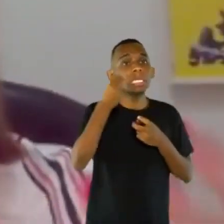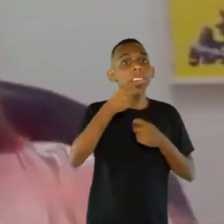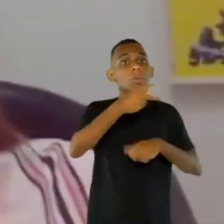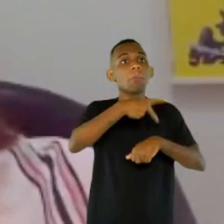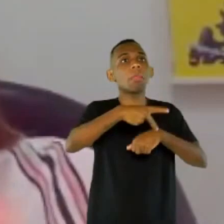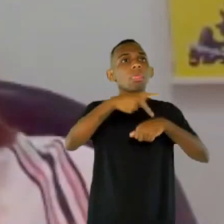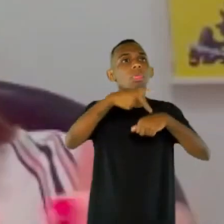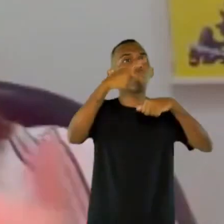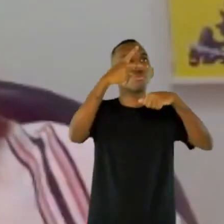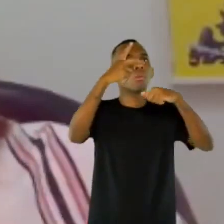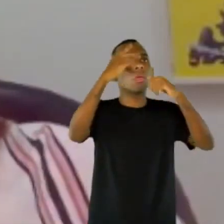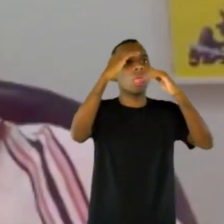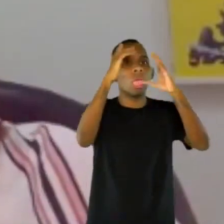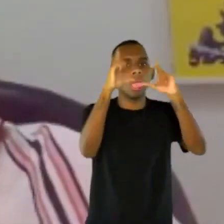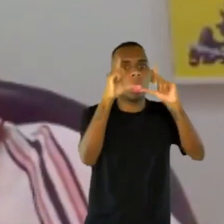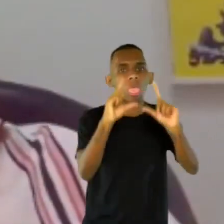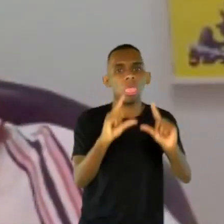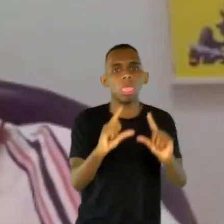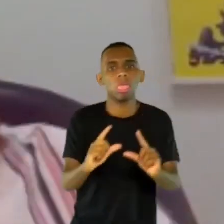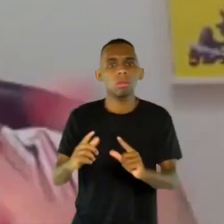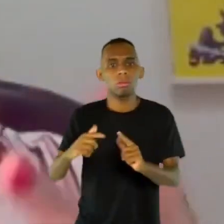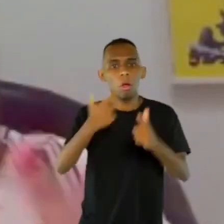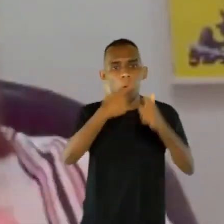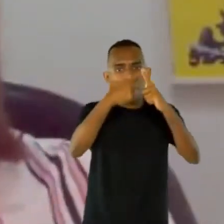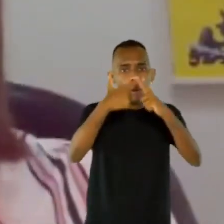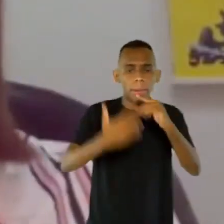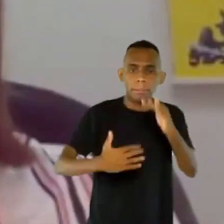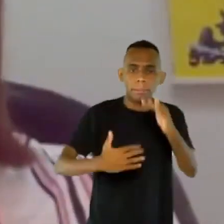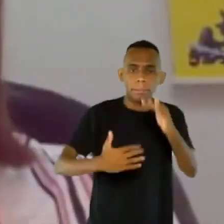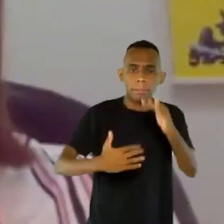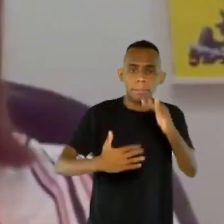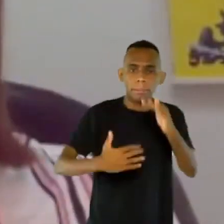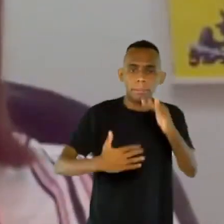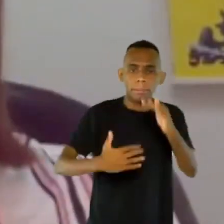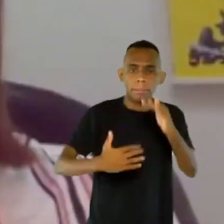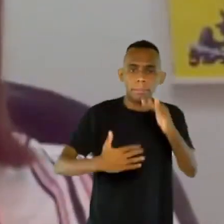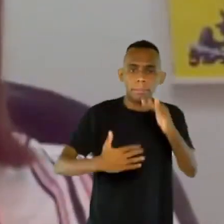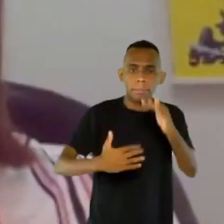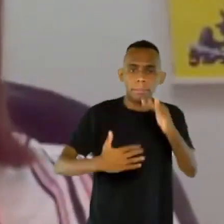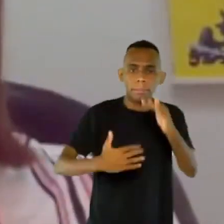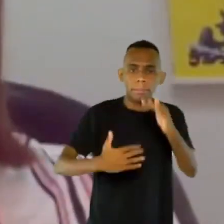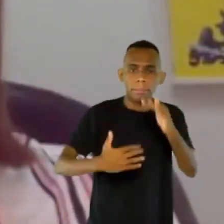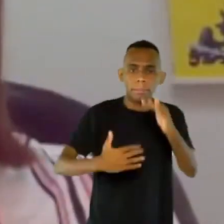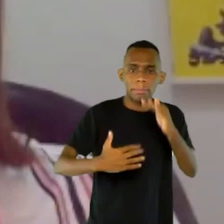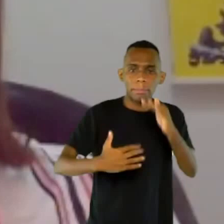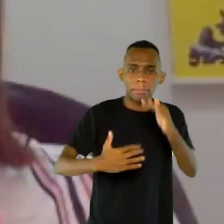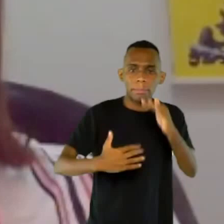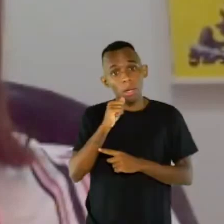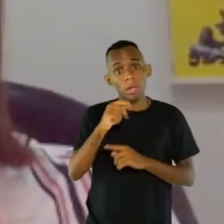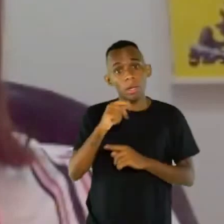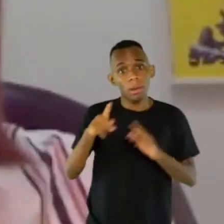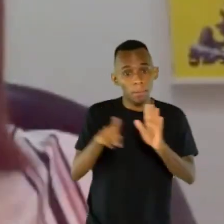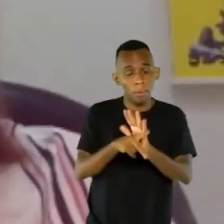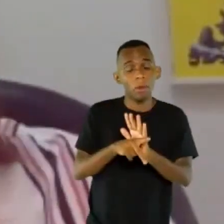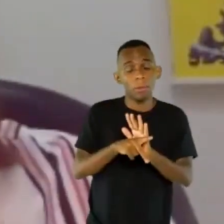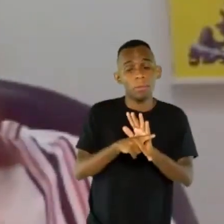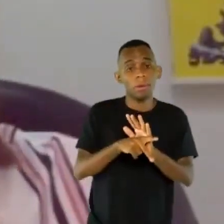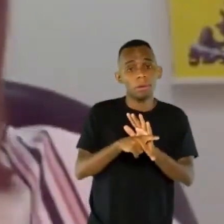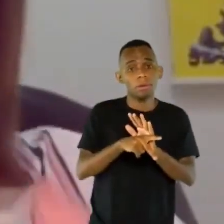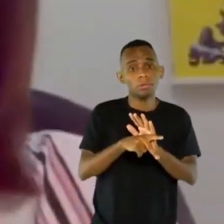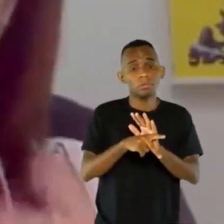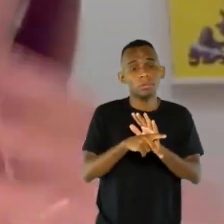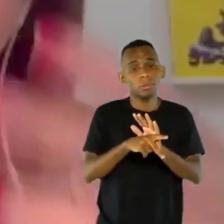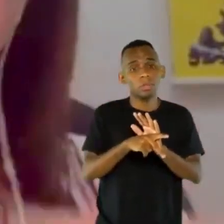mesmo tempo, a gente tem a Glenda, que é um personagem trans, né, que é Weverton